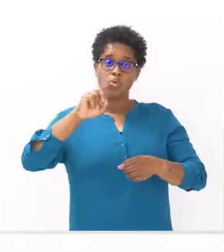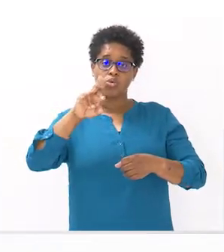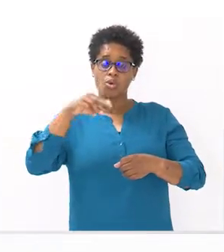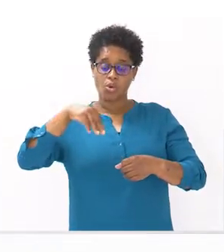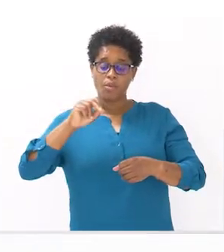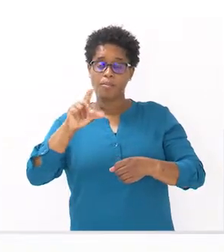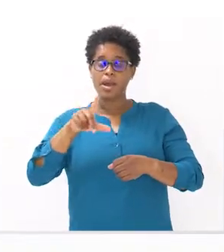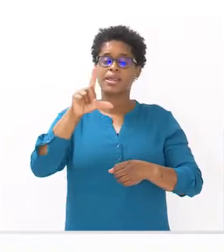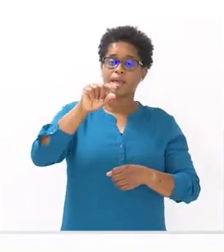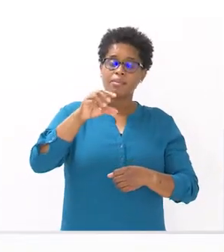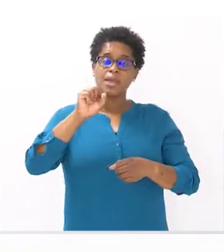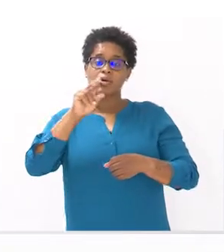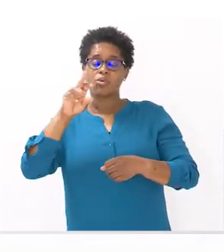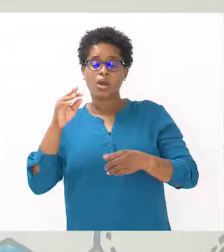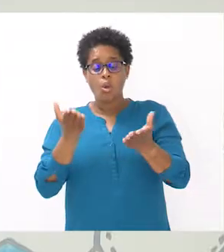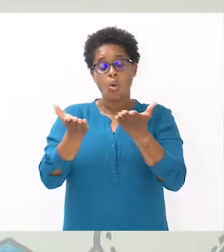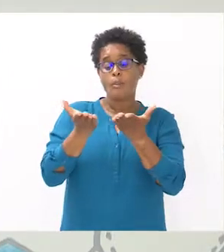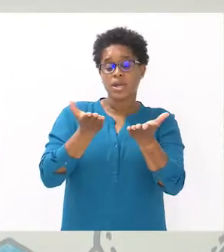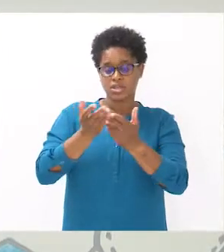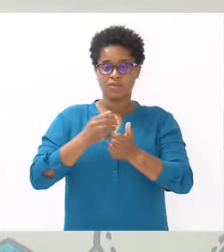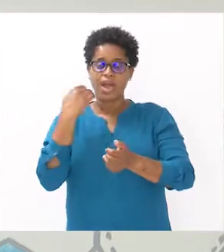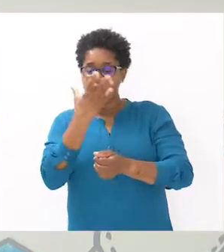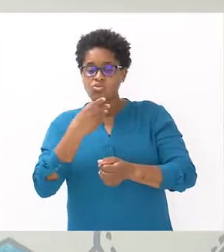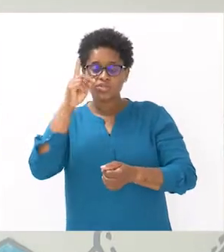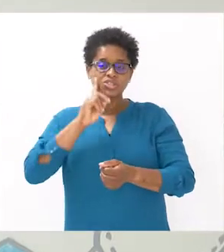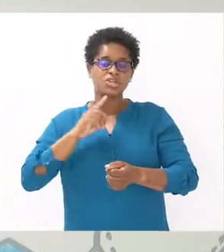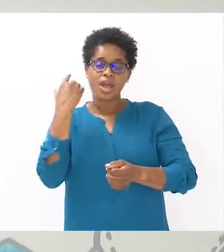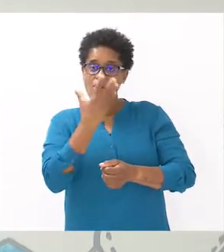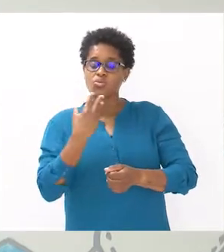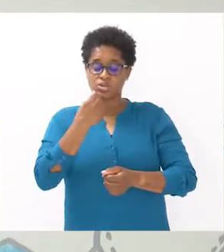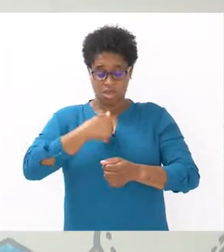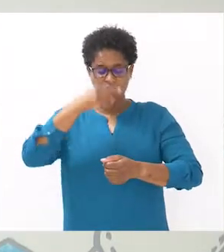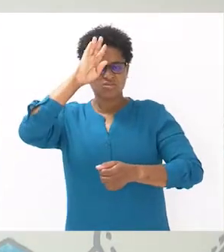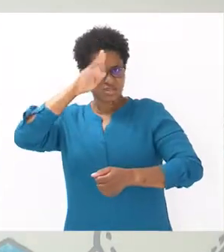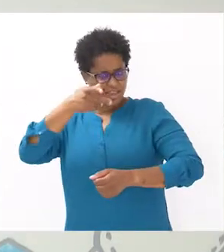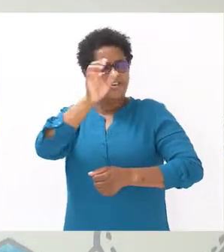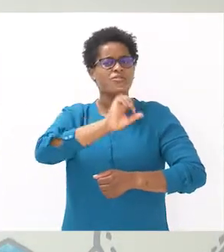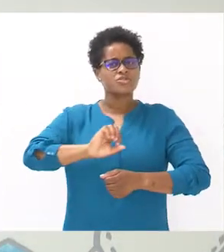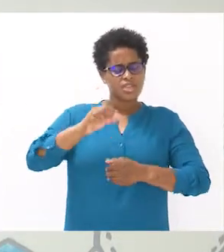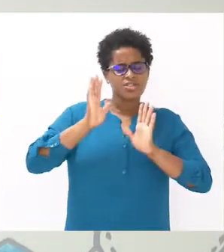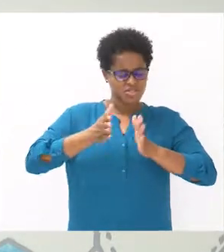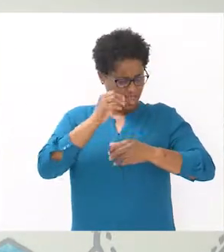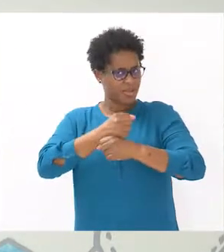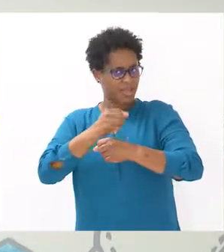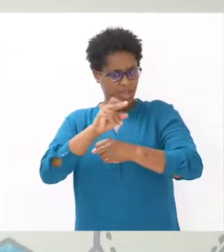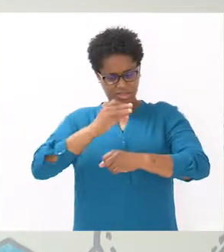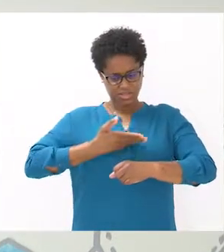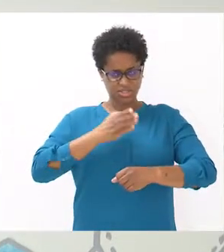grau comparativo. Alunos e alunas, eu sei que vocês já trabalharam adjetivos, não